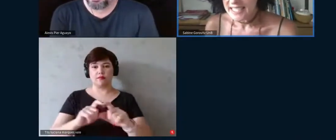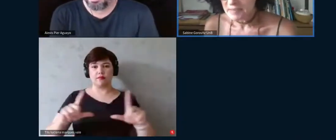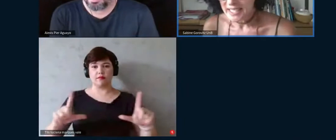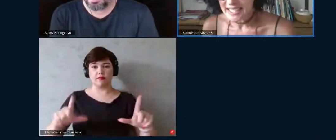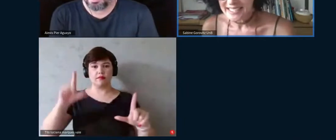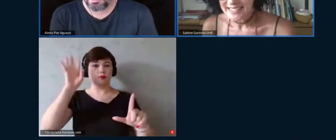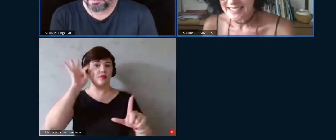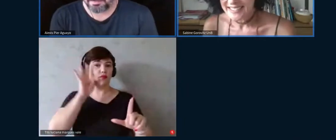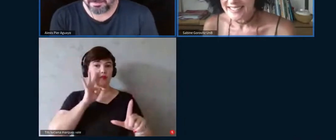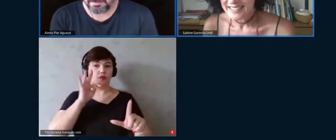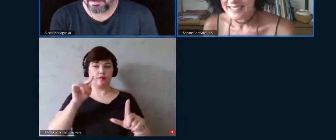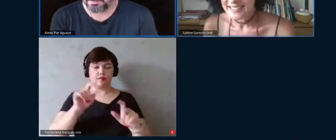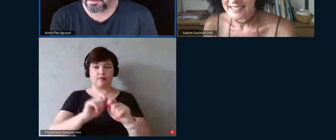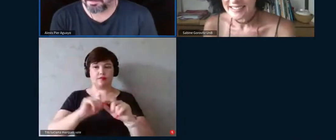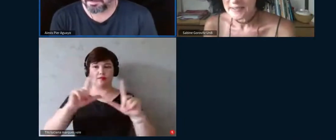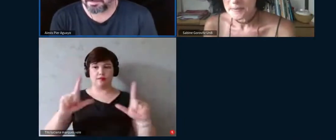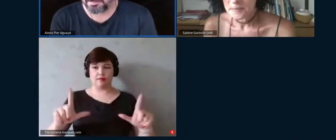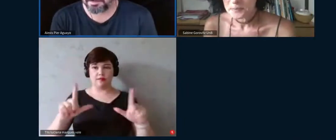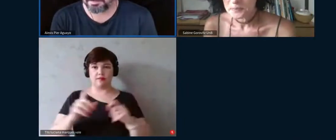a câmera.